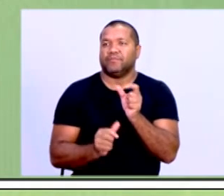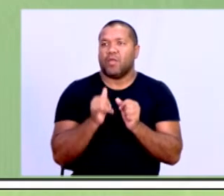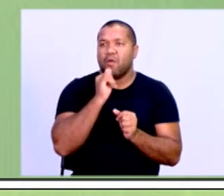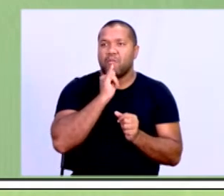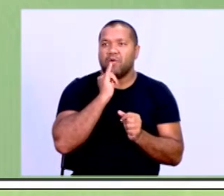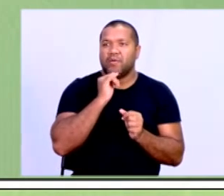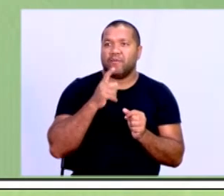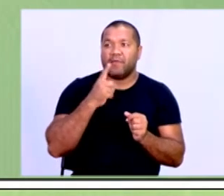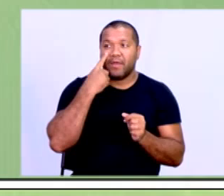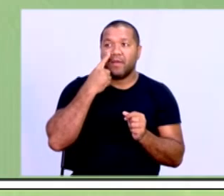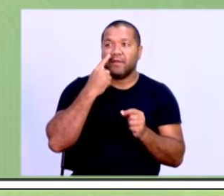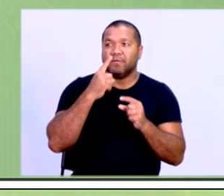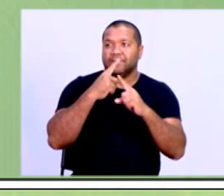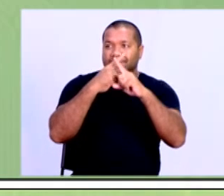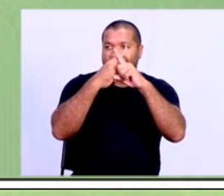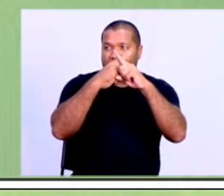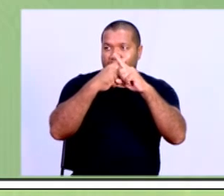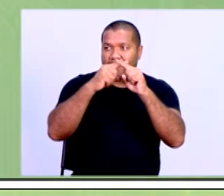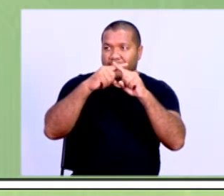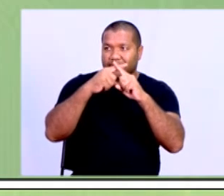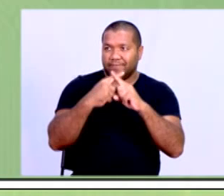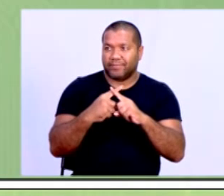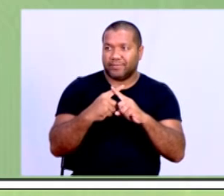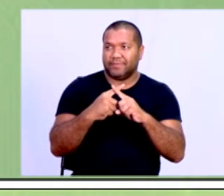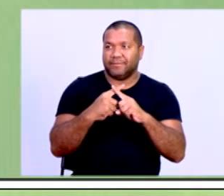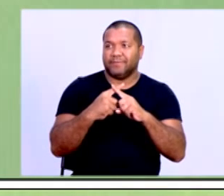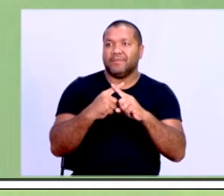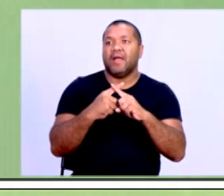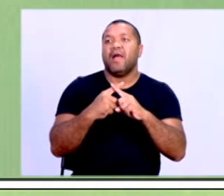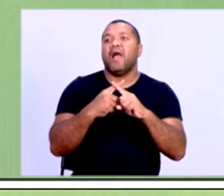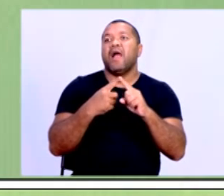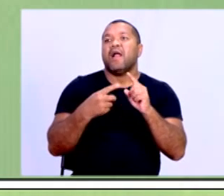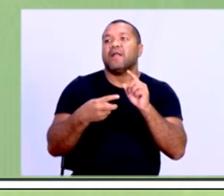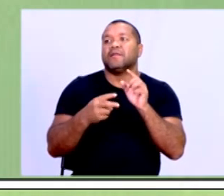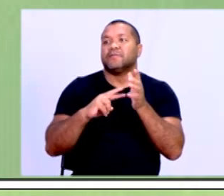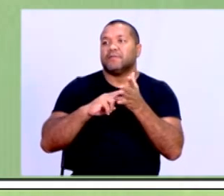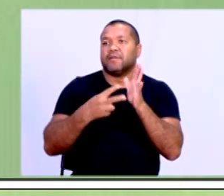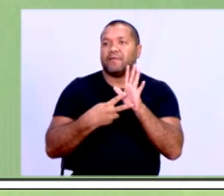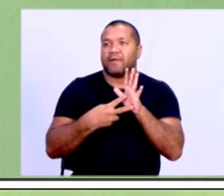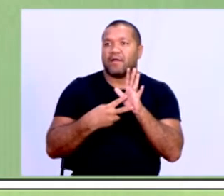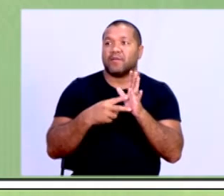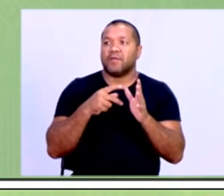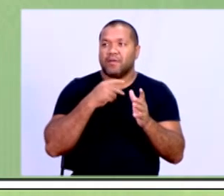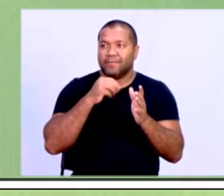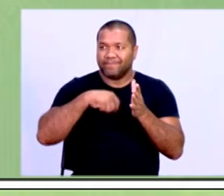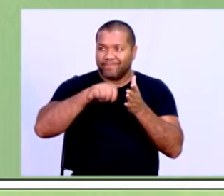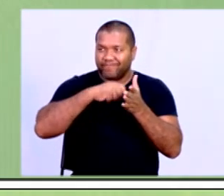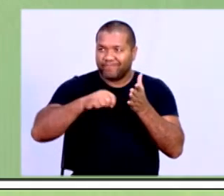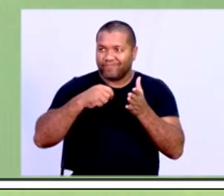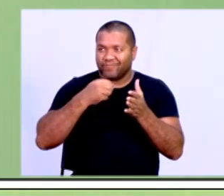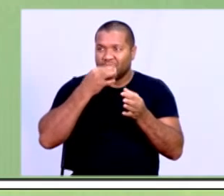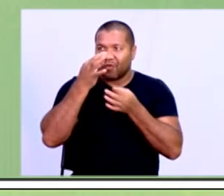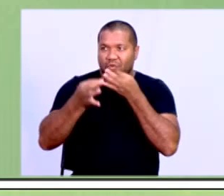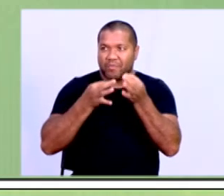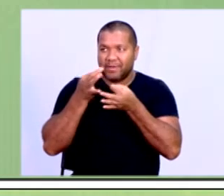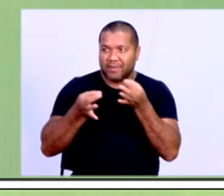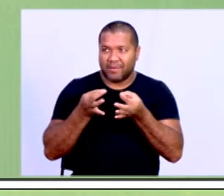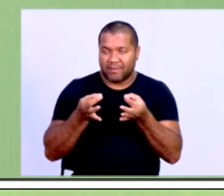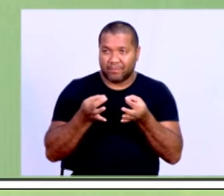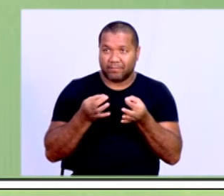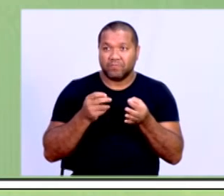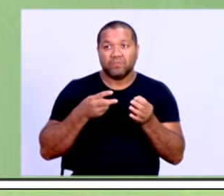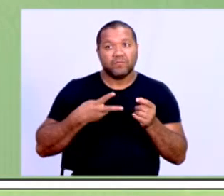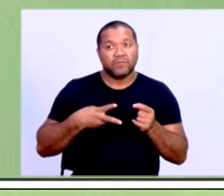o asterisco. Ele é representado, a descrição dele é o significado de um comentário. Sempre quando